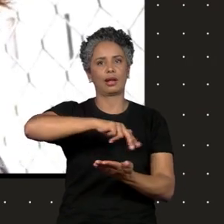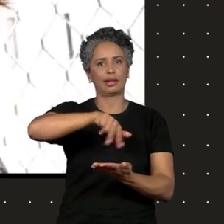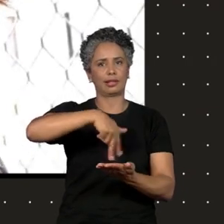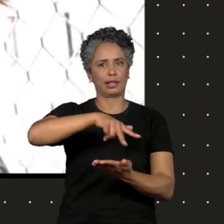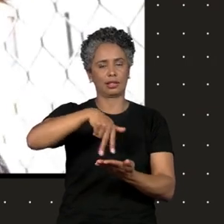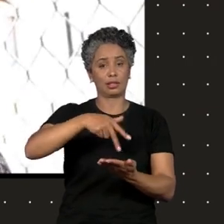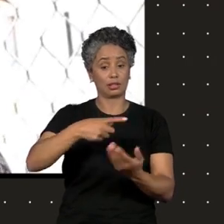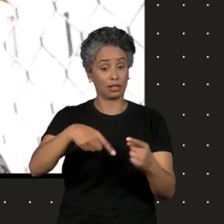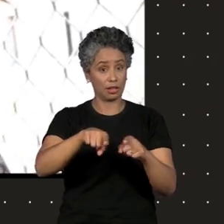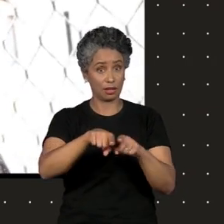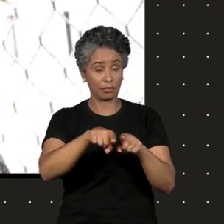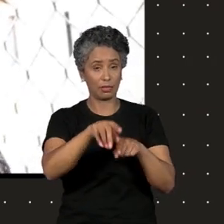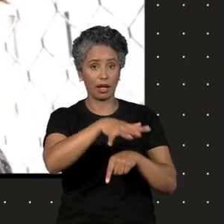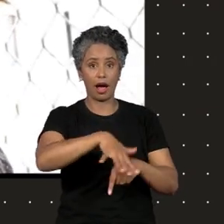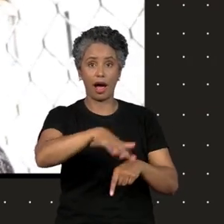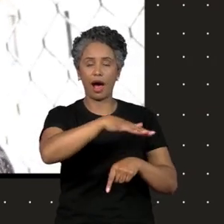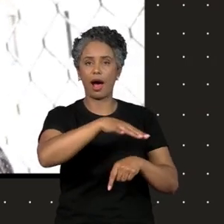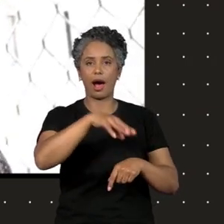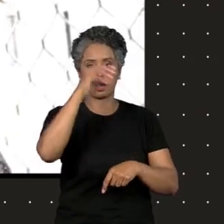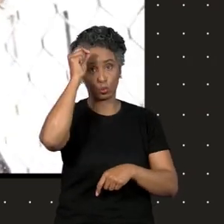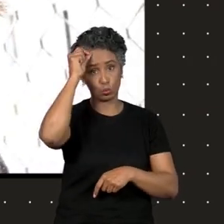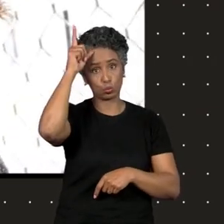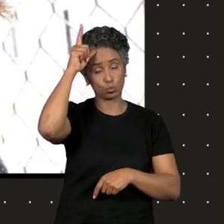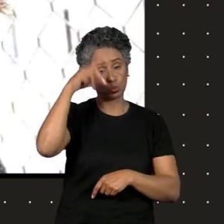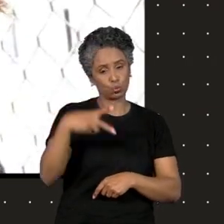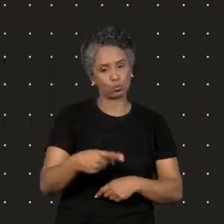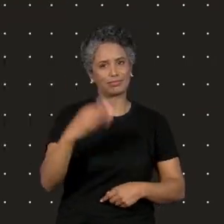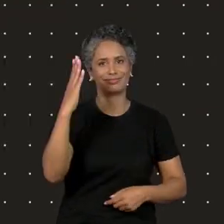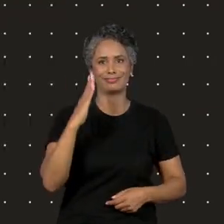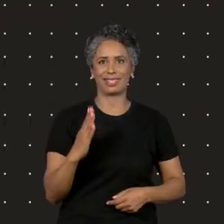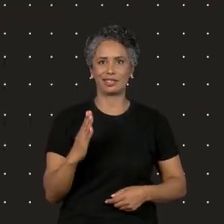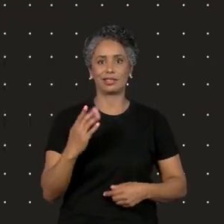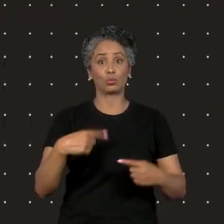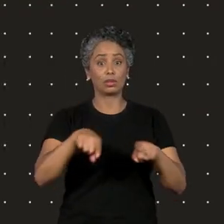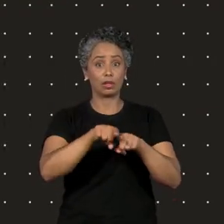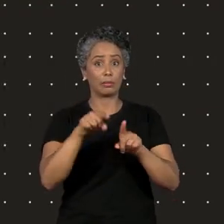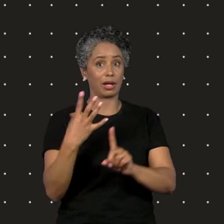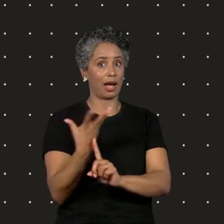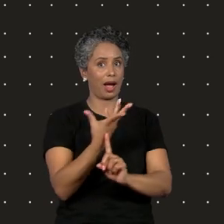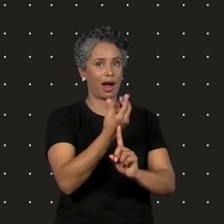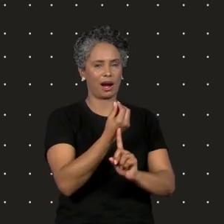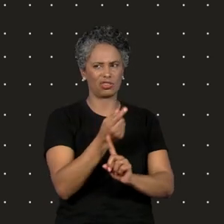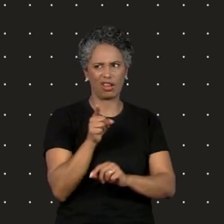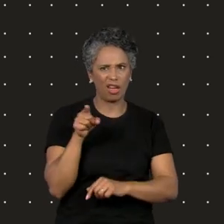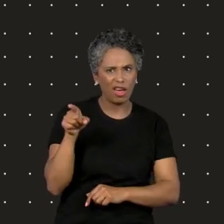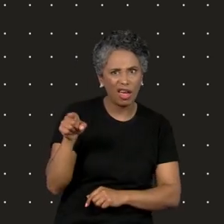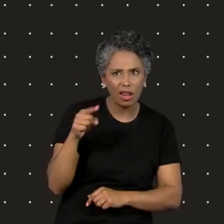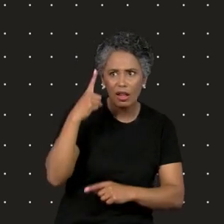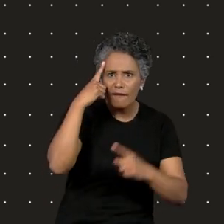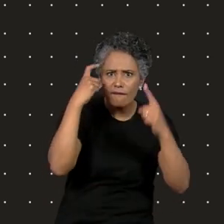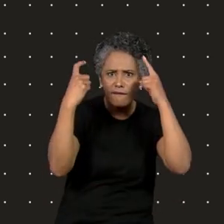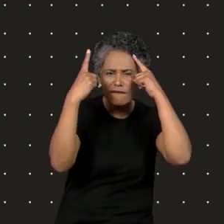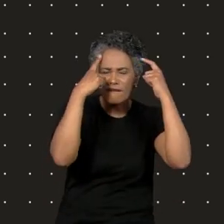cultura do Brasil. Ele inovou, ele criou obras em